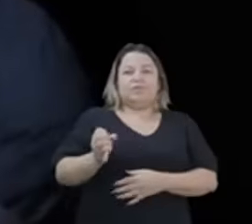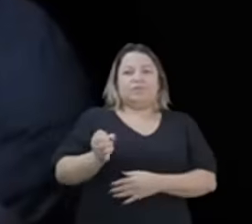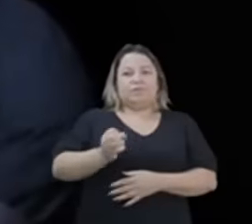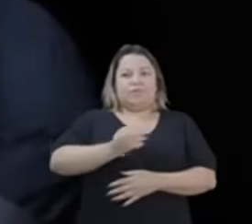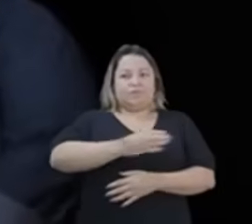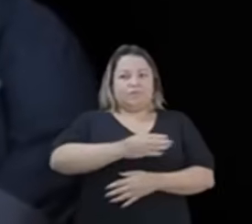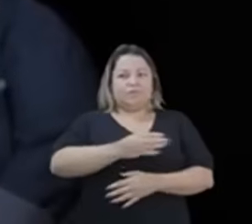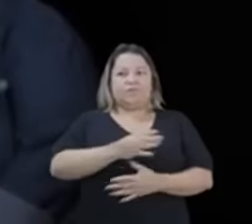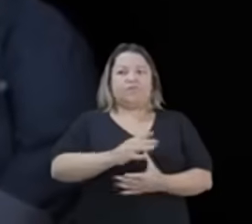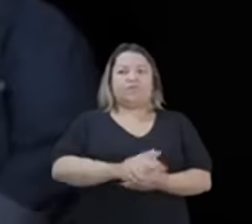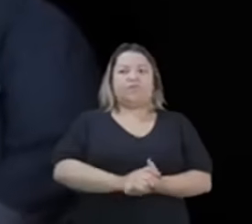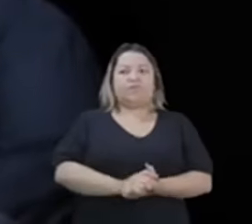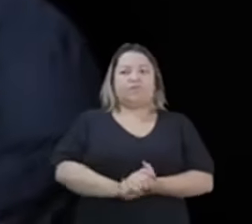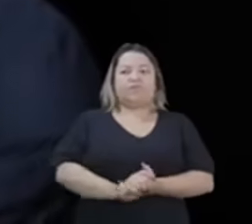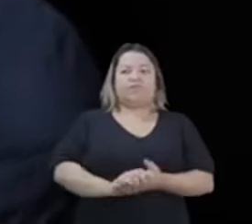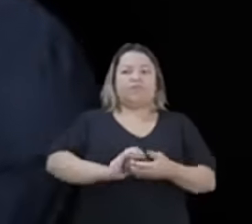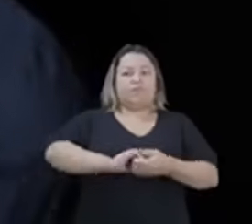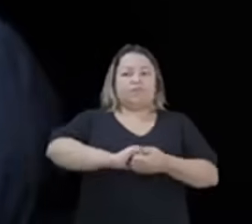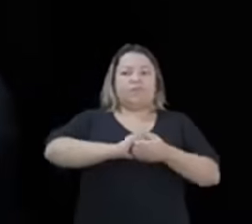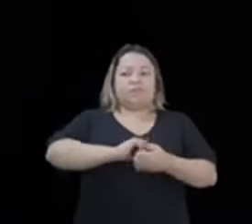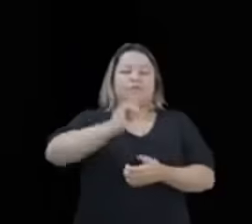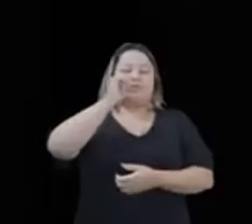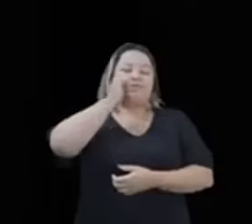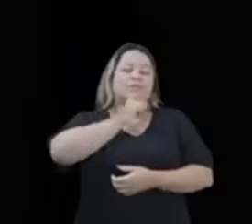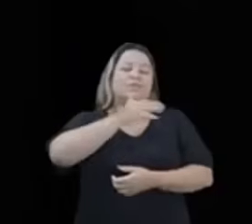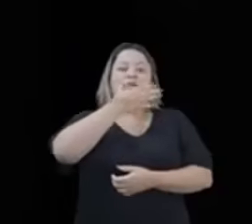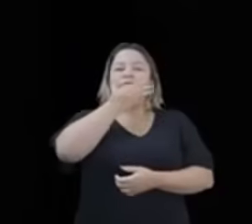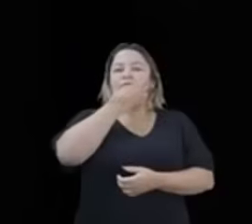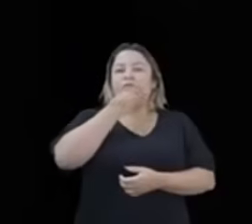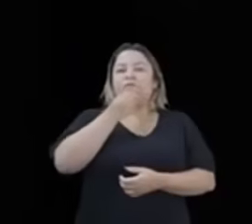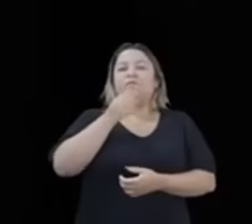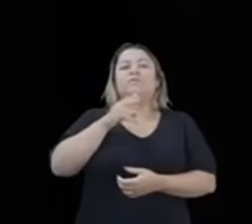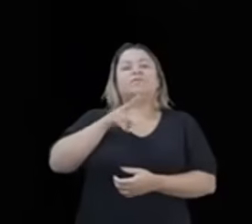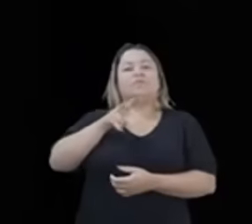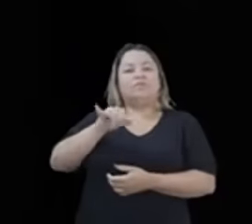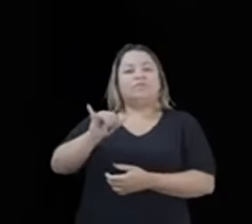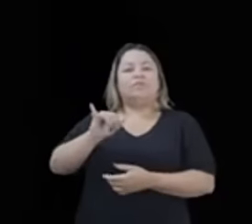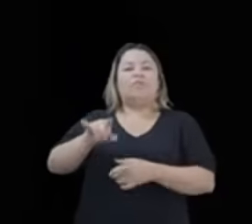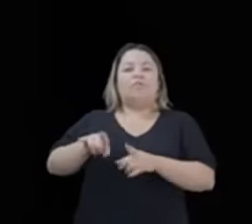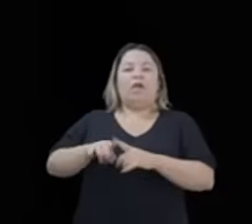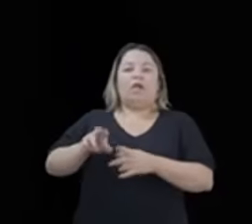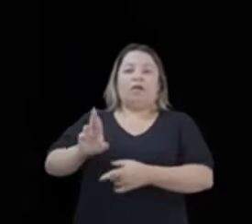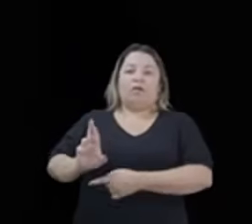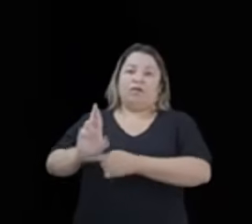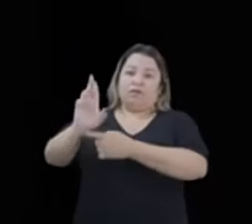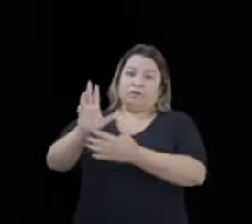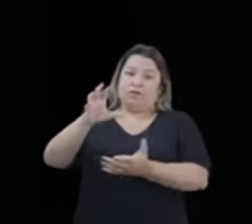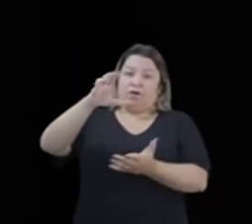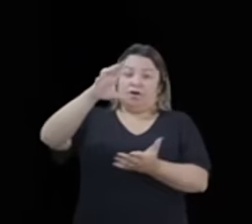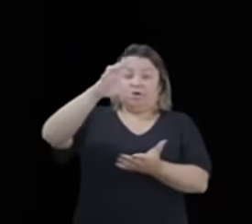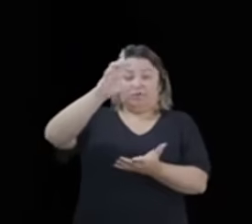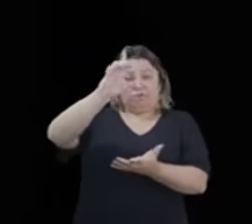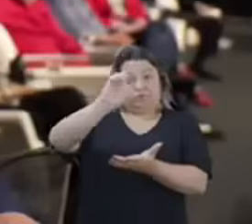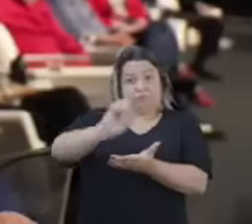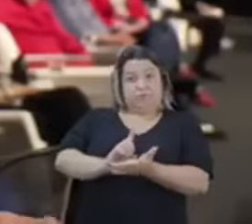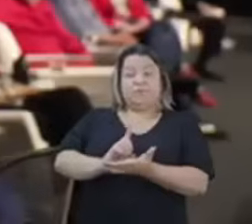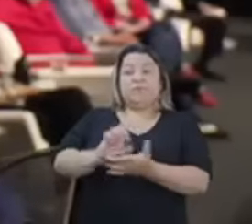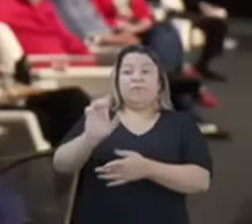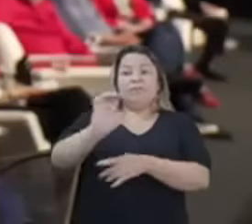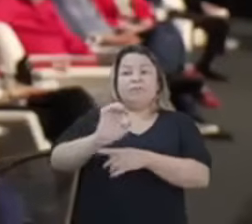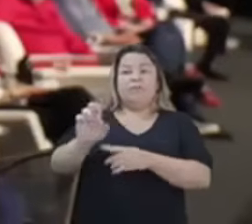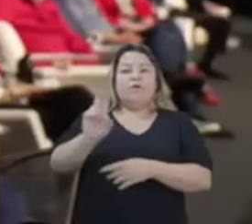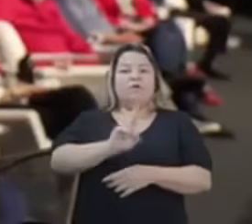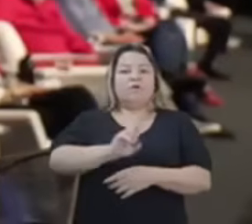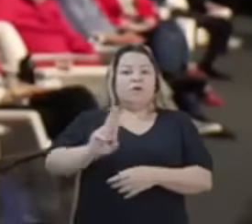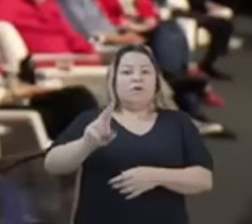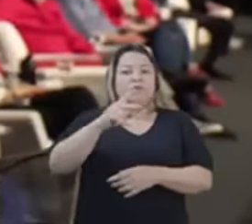ciclo, saudando aqui as mulheres e homens que vão presidir os nossos diretórios estaduais. Em nome